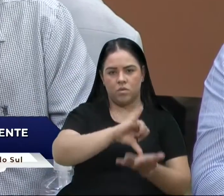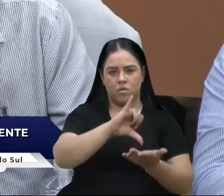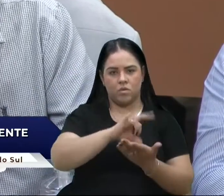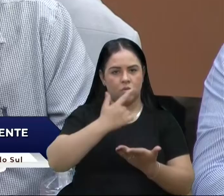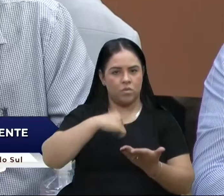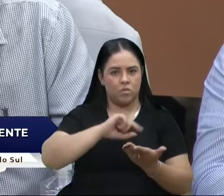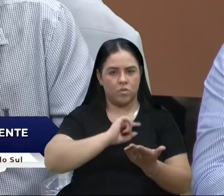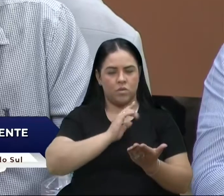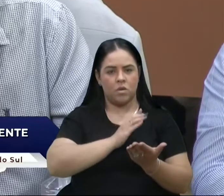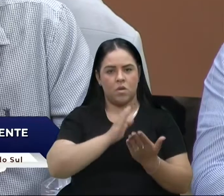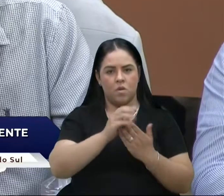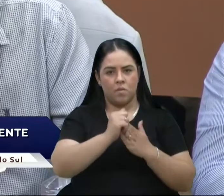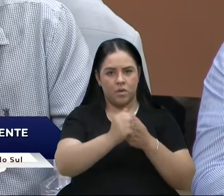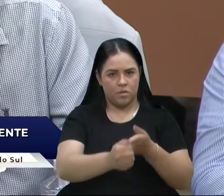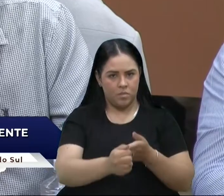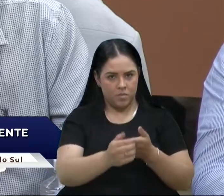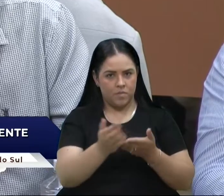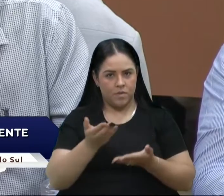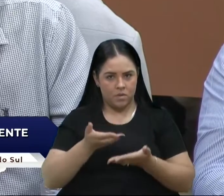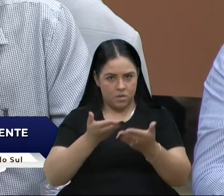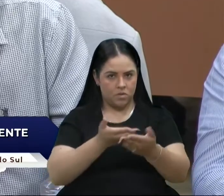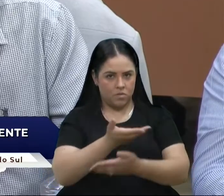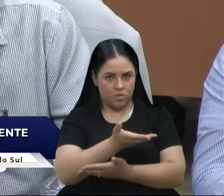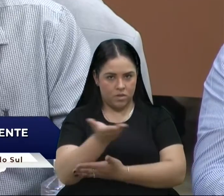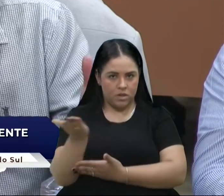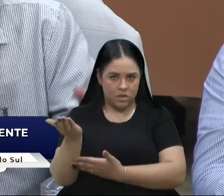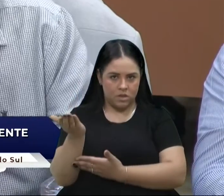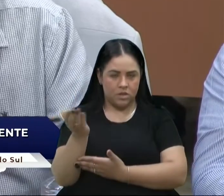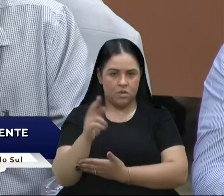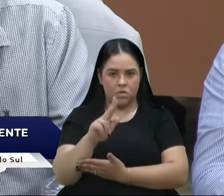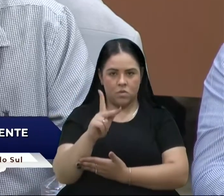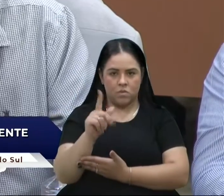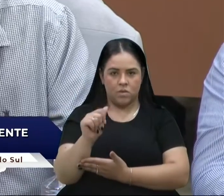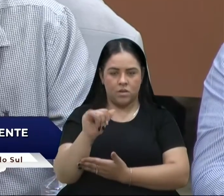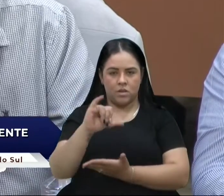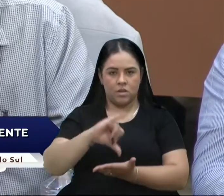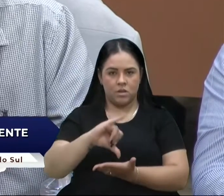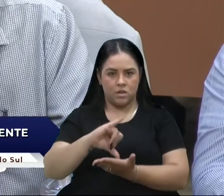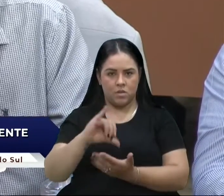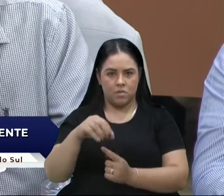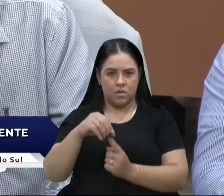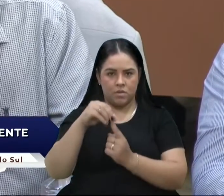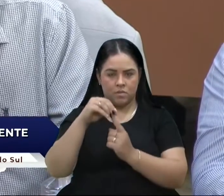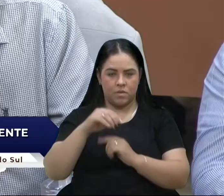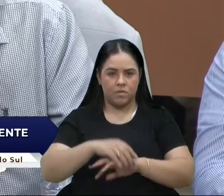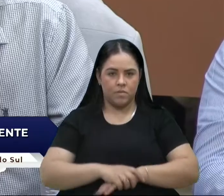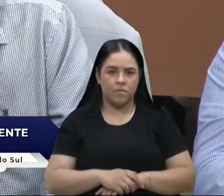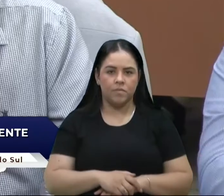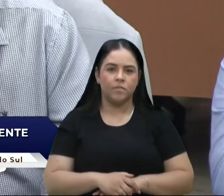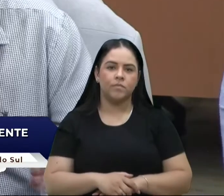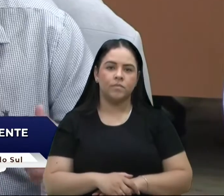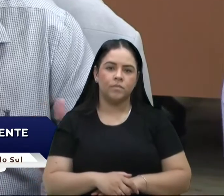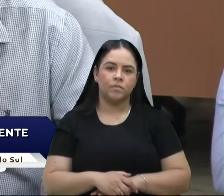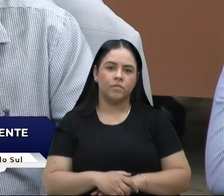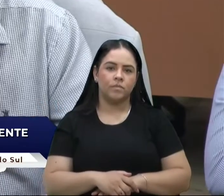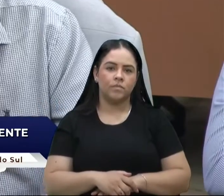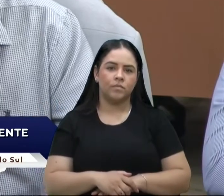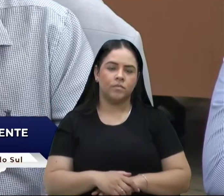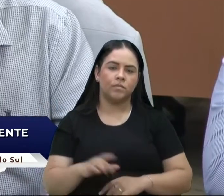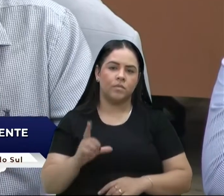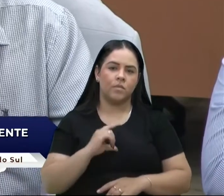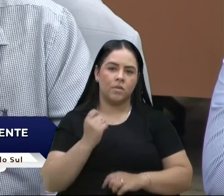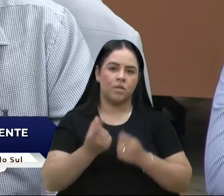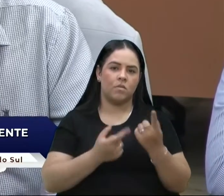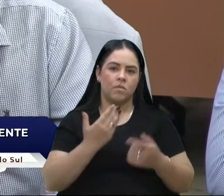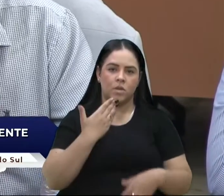Acompanhamos a visita de vocês na UPA Central, principalmente. Tem alguns pedidos